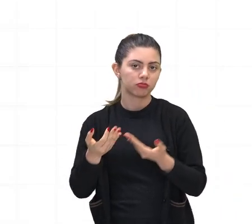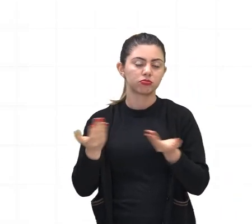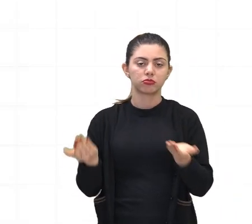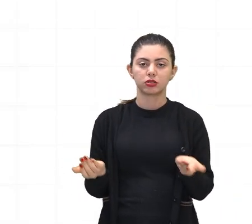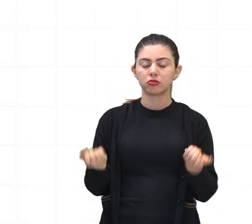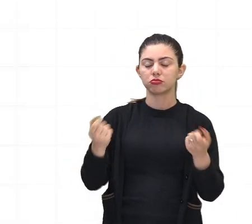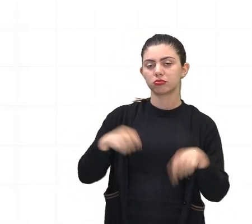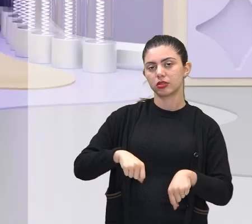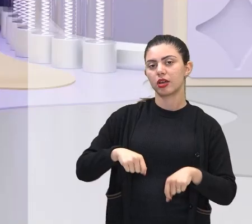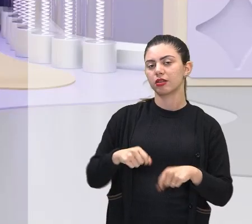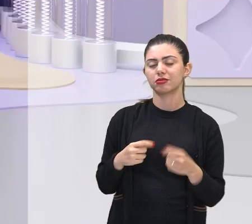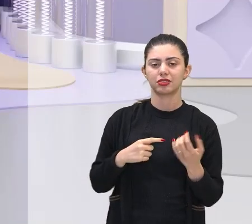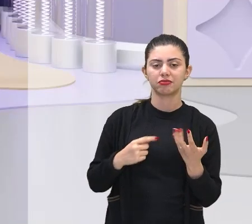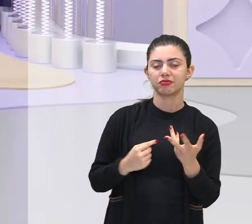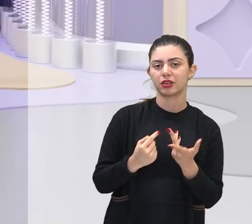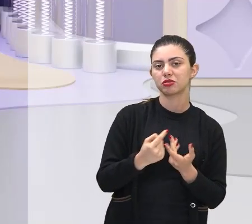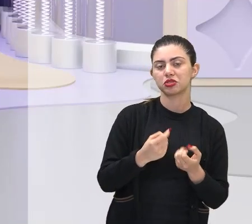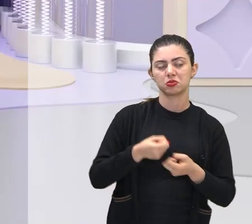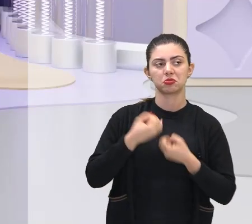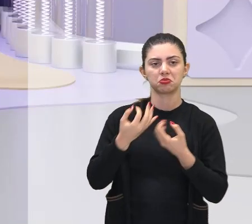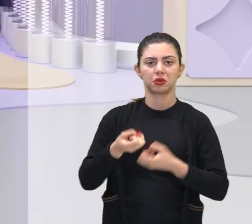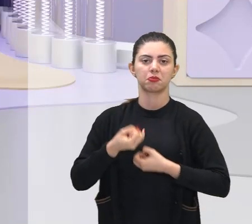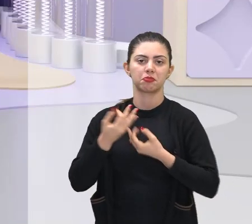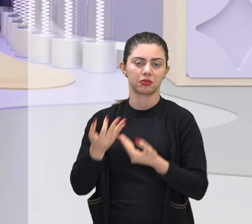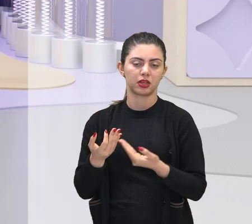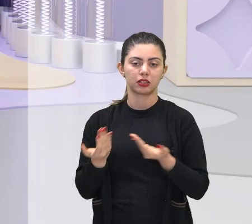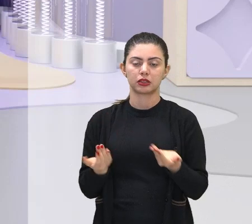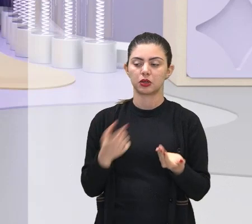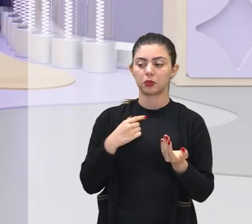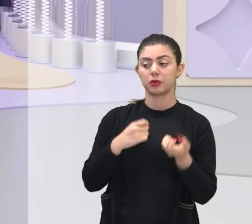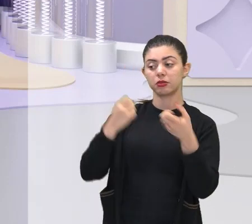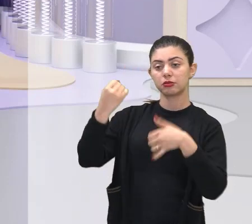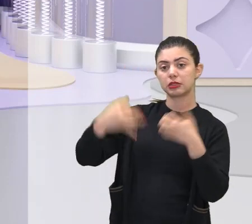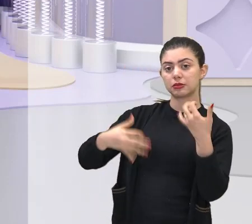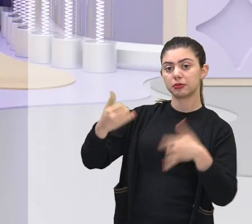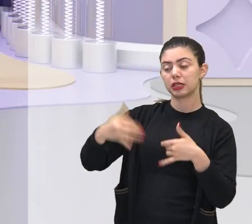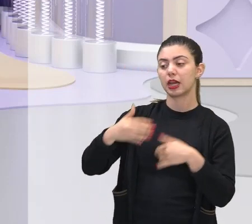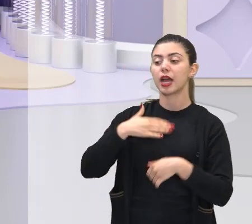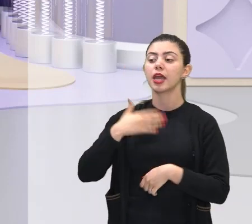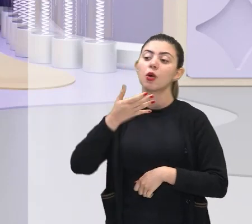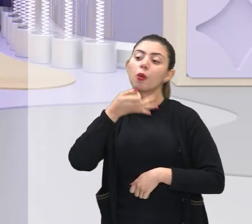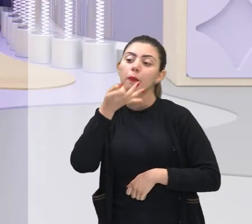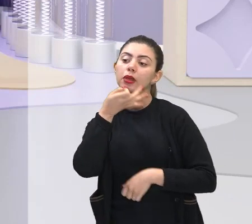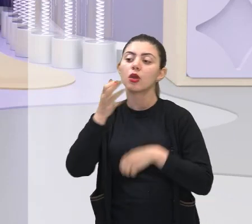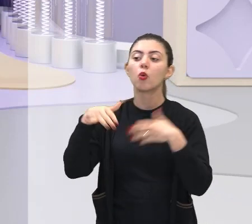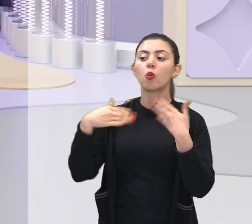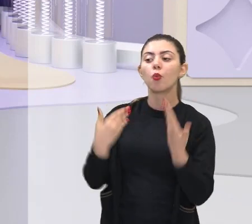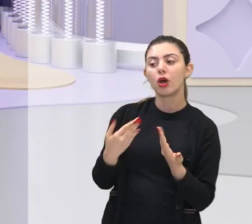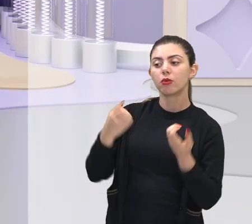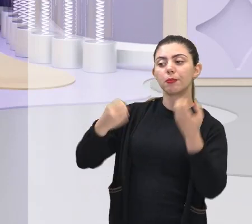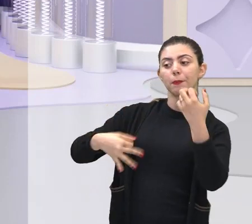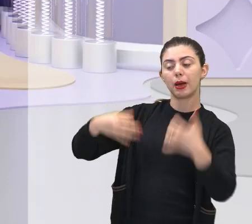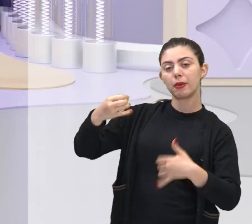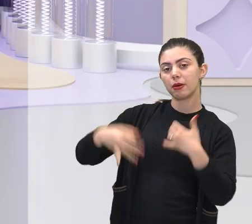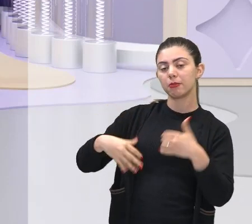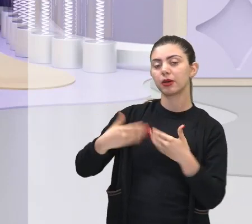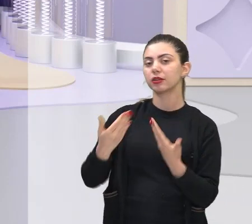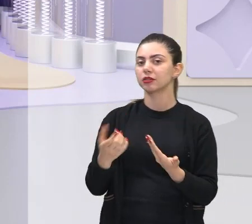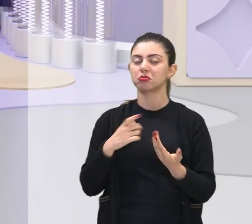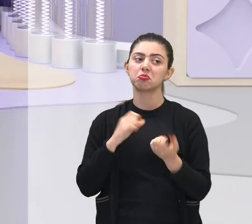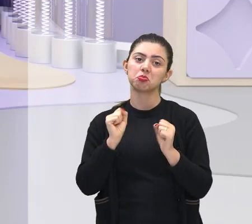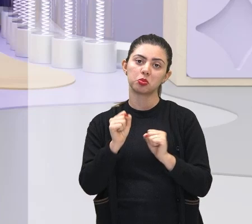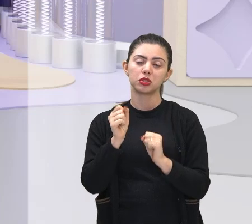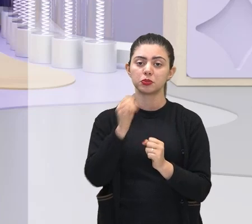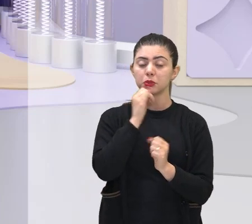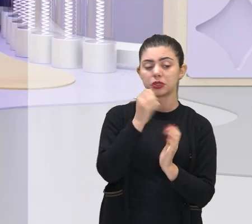de manifestar, de expressar, de dizer o que eu penso. Por maneiras escritas,